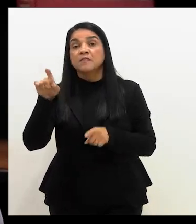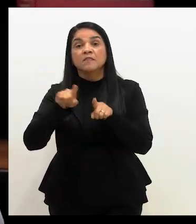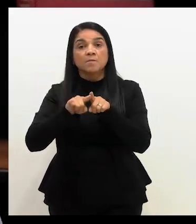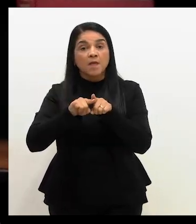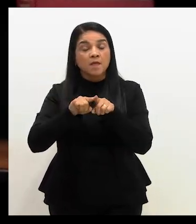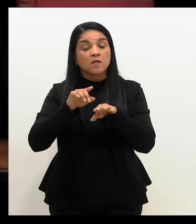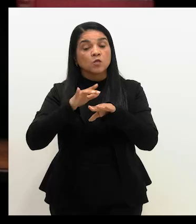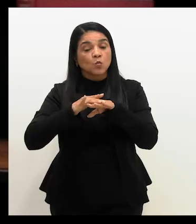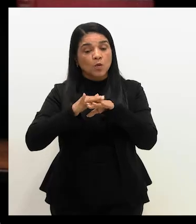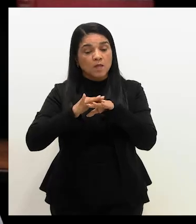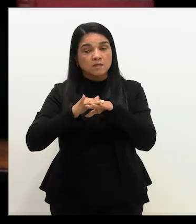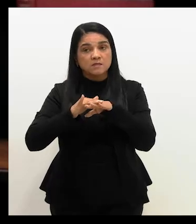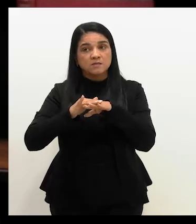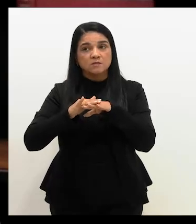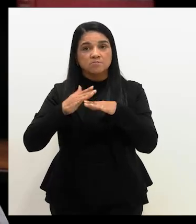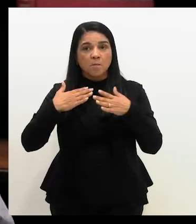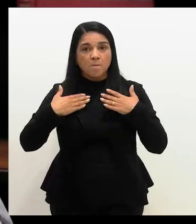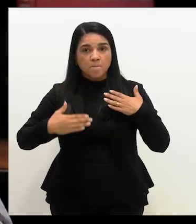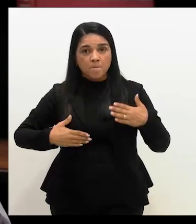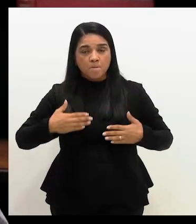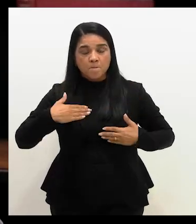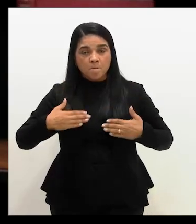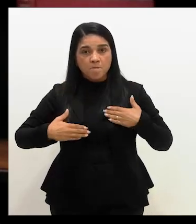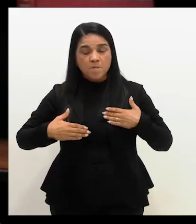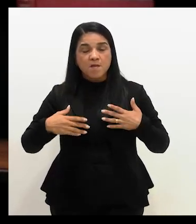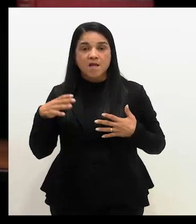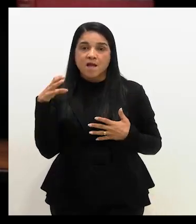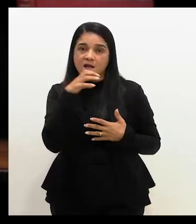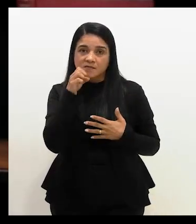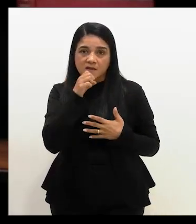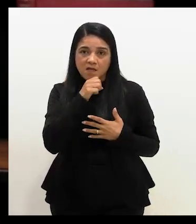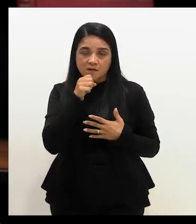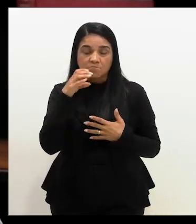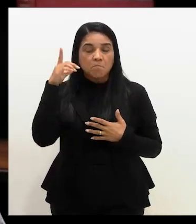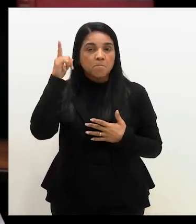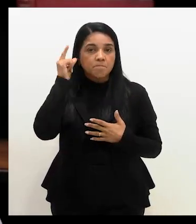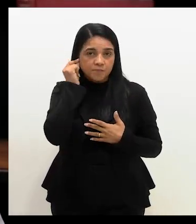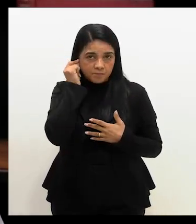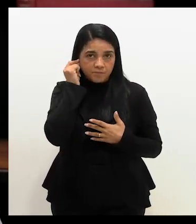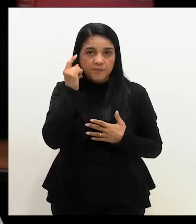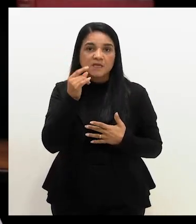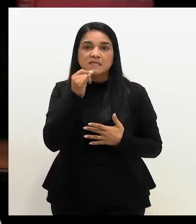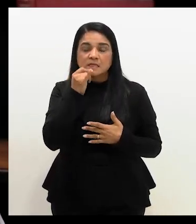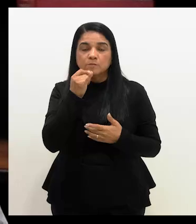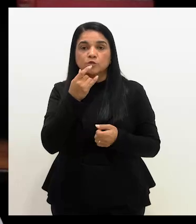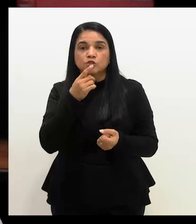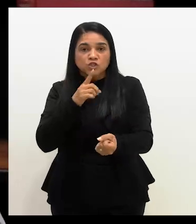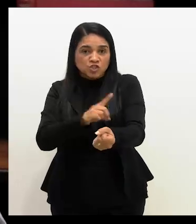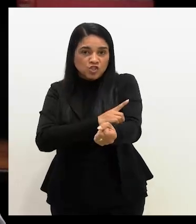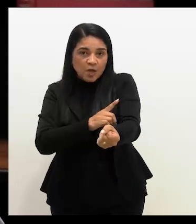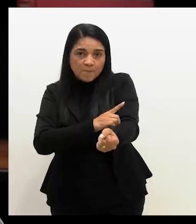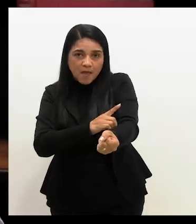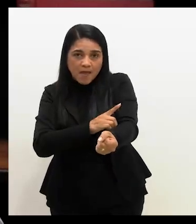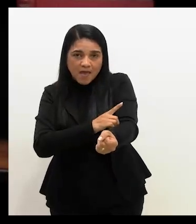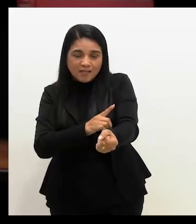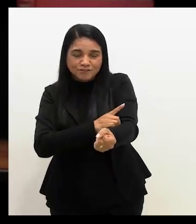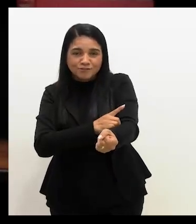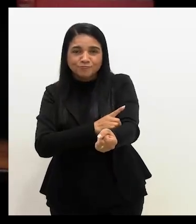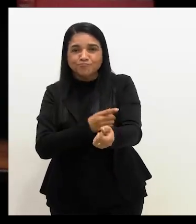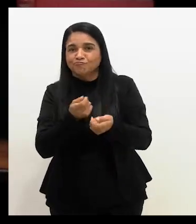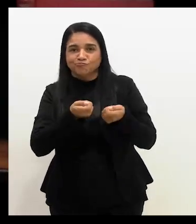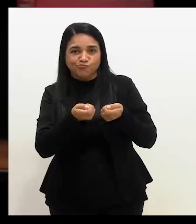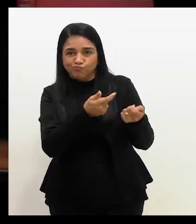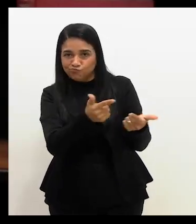sabe que algumas doenças metabólicas, elas podem acelerar essa perda auditiva conforme o tempo. Tá? Então, se você tem